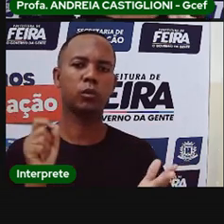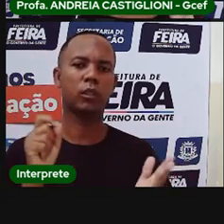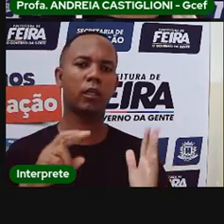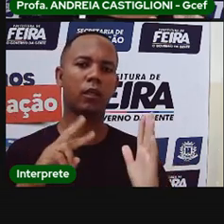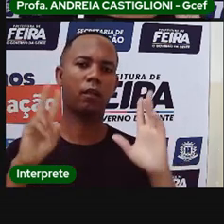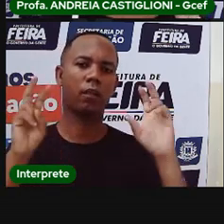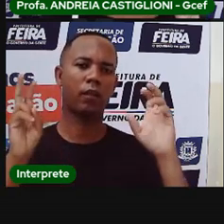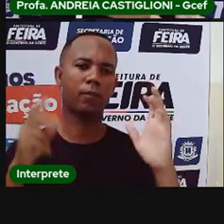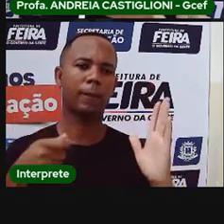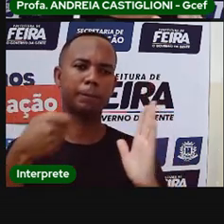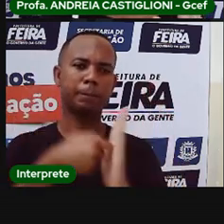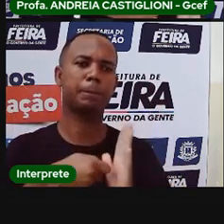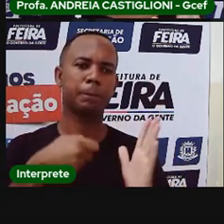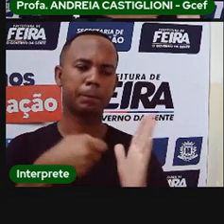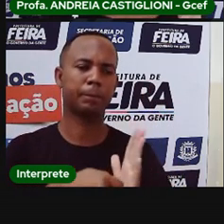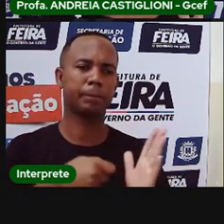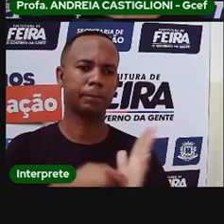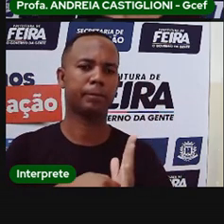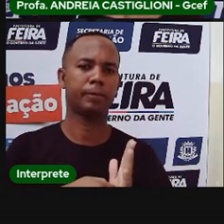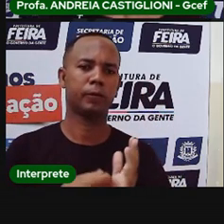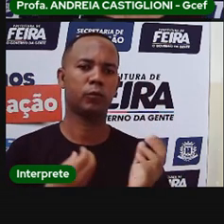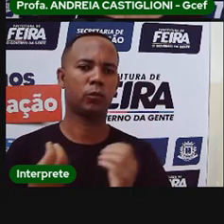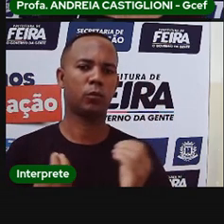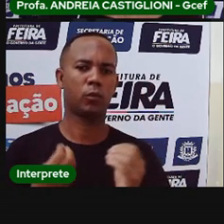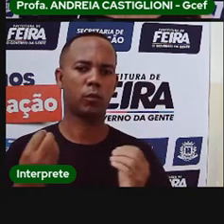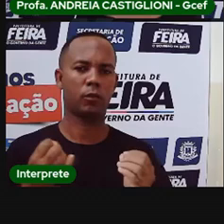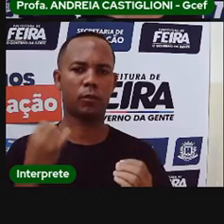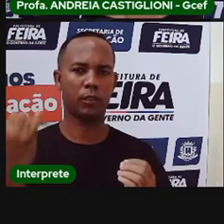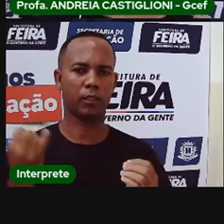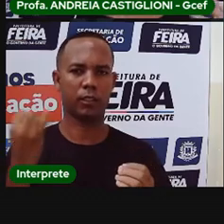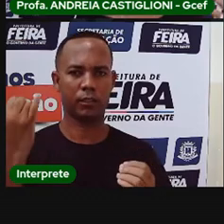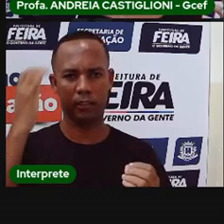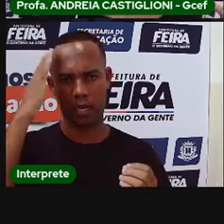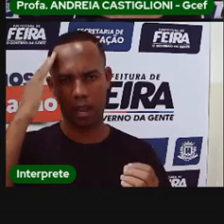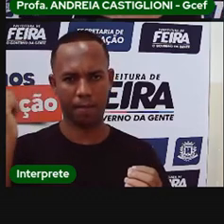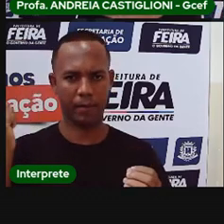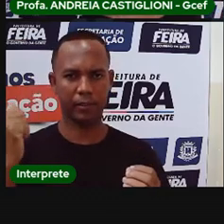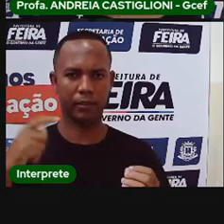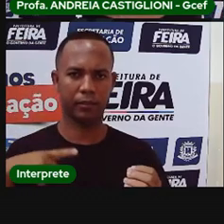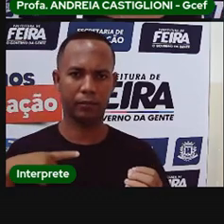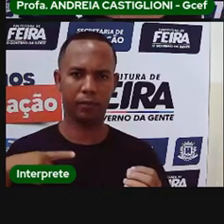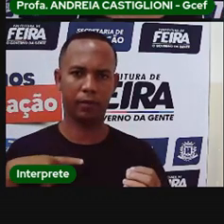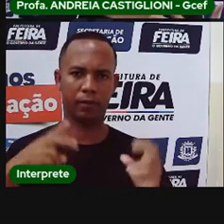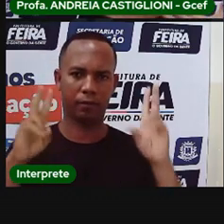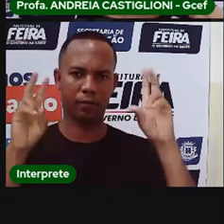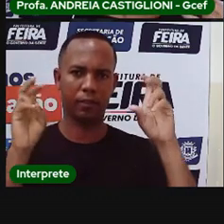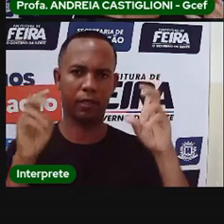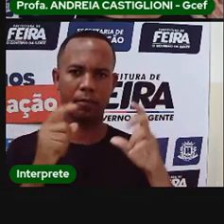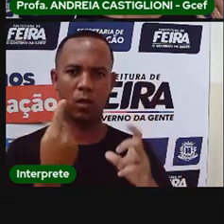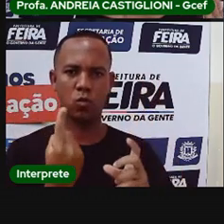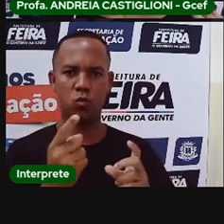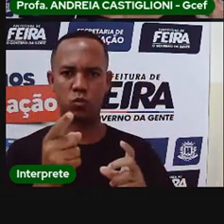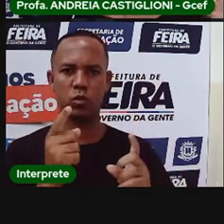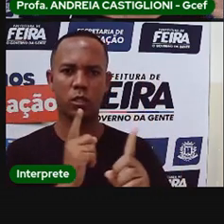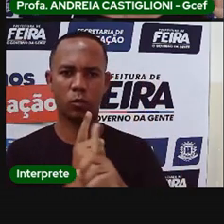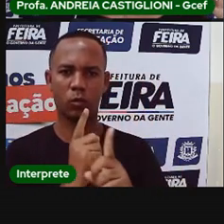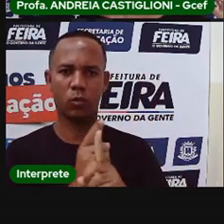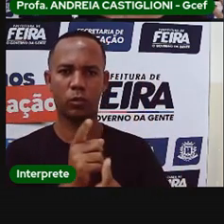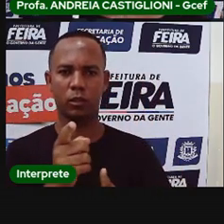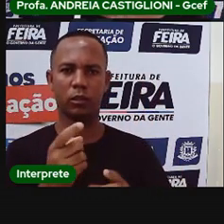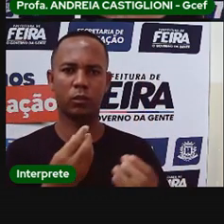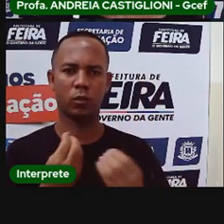todos esses desafios, hein? Não se esqueçam. E amanhã nós vamos ter mais um encontro, né? Falando sobre